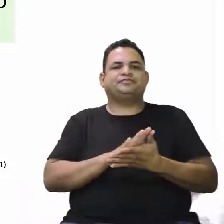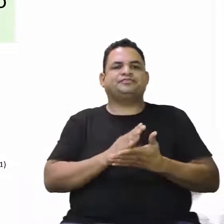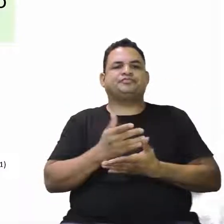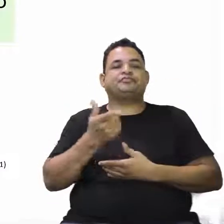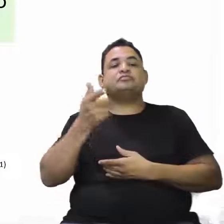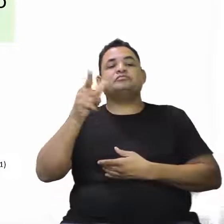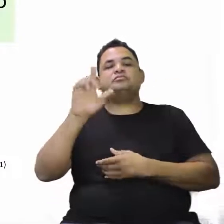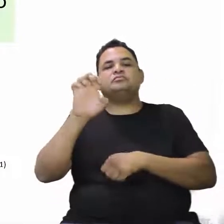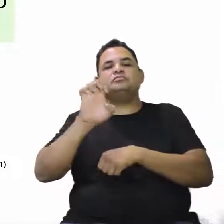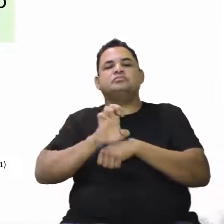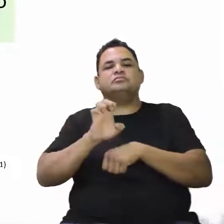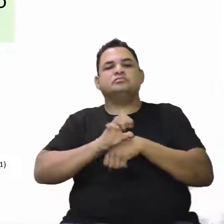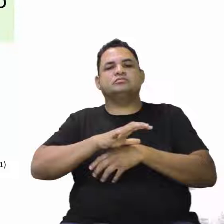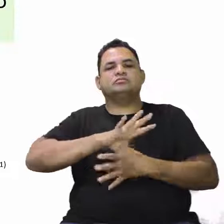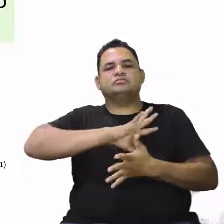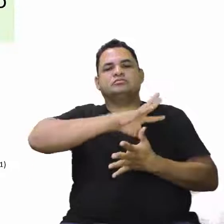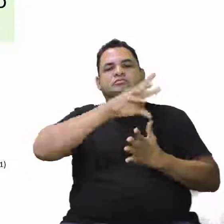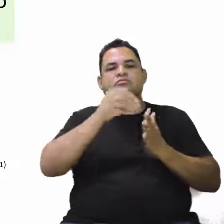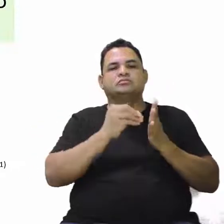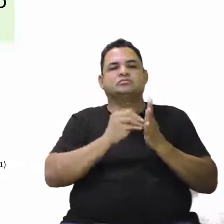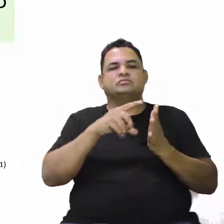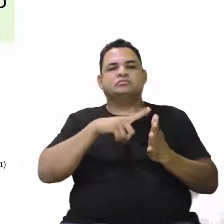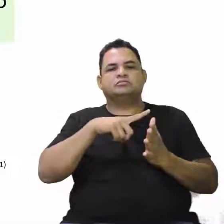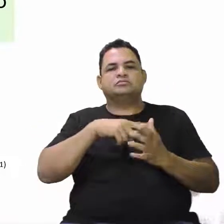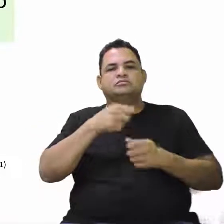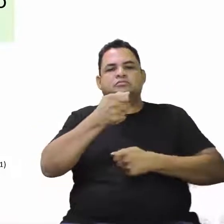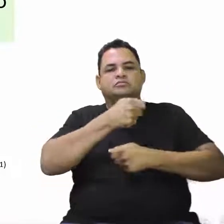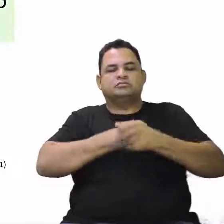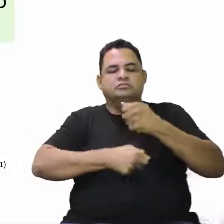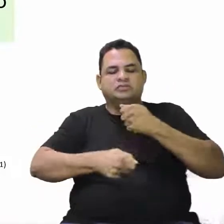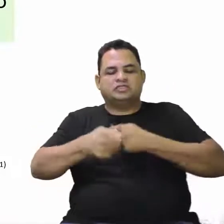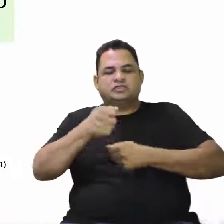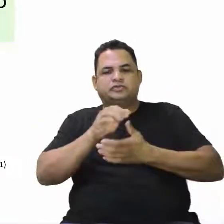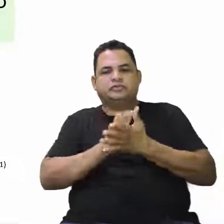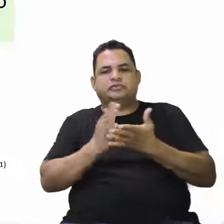Como outro estado da Amazônia, foi sempre submetido a uma economia